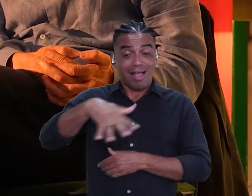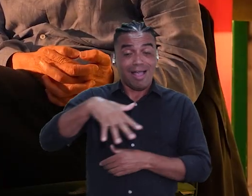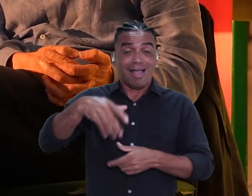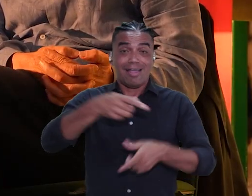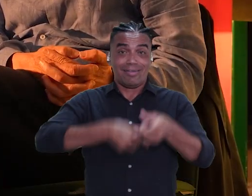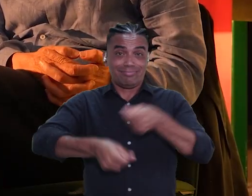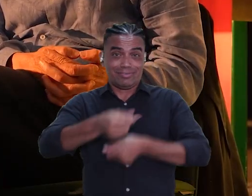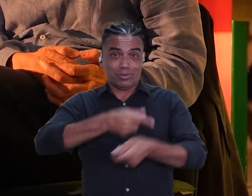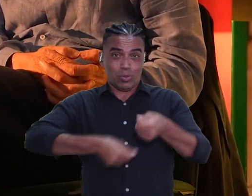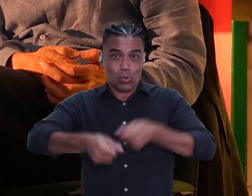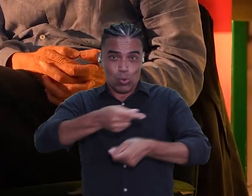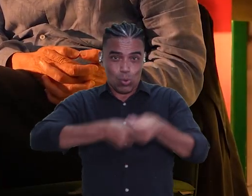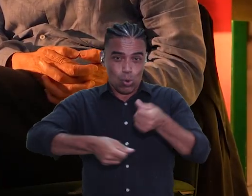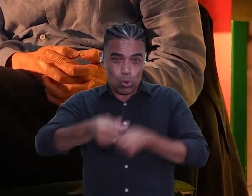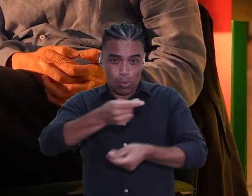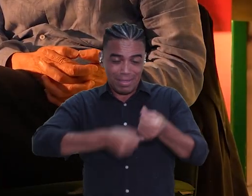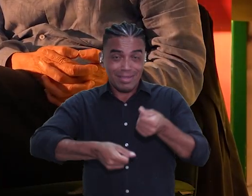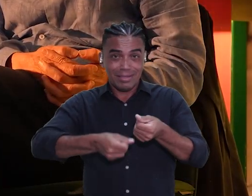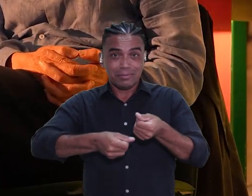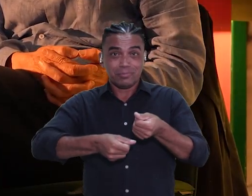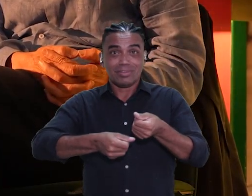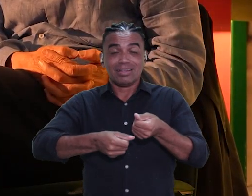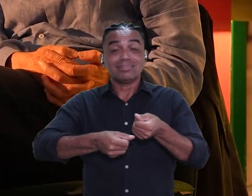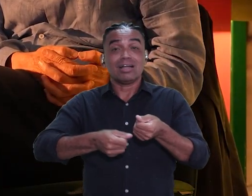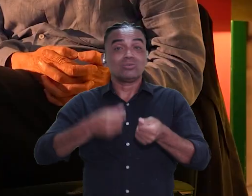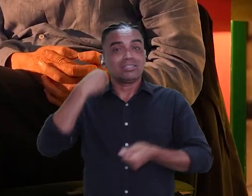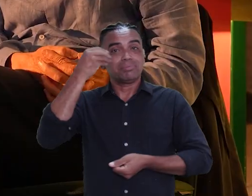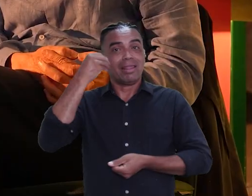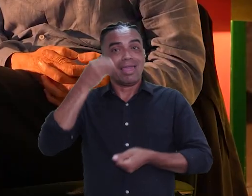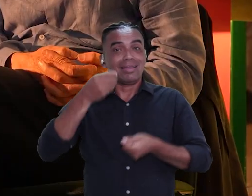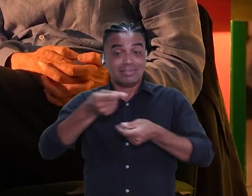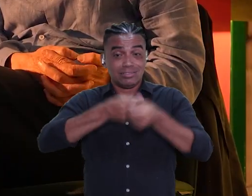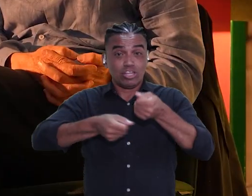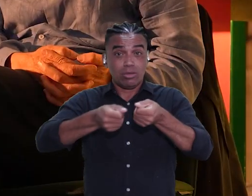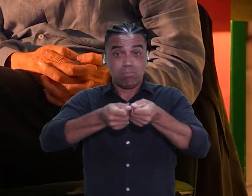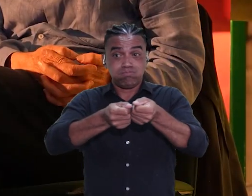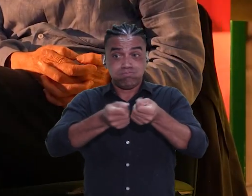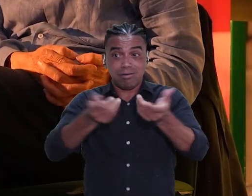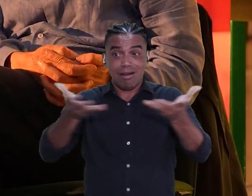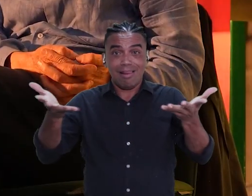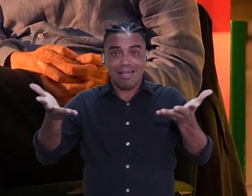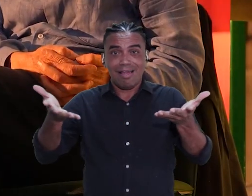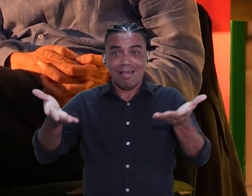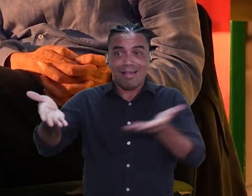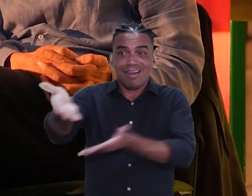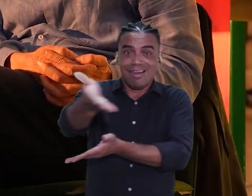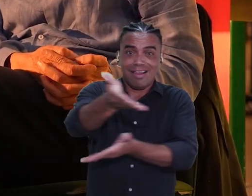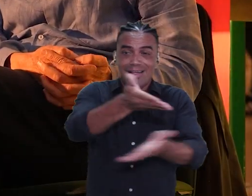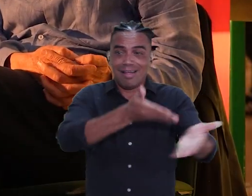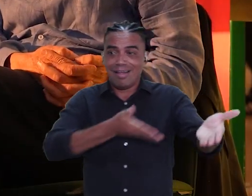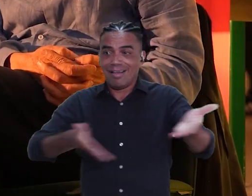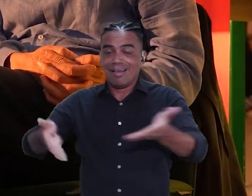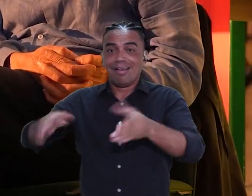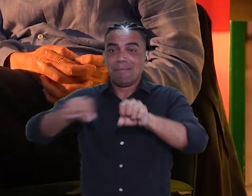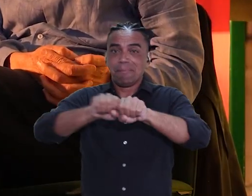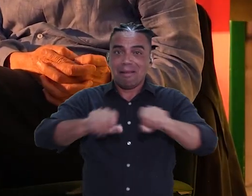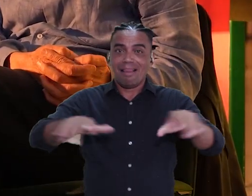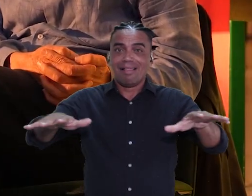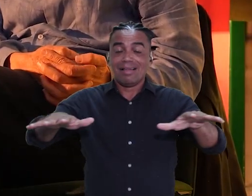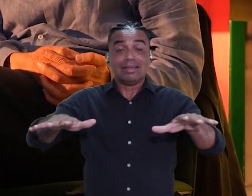ideia da experiência redistributiva, que eu acho que vem muito